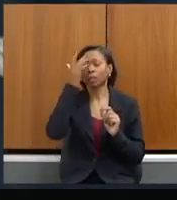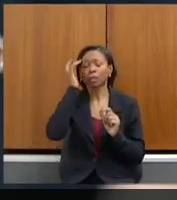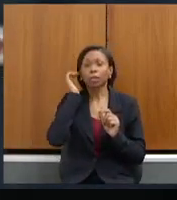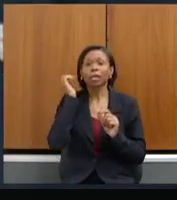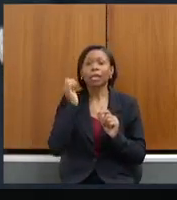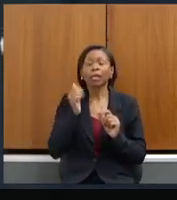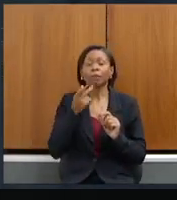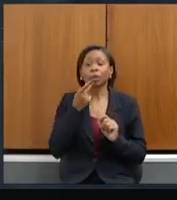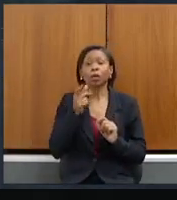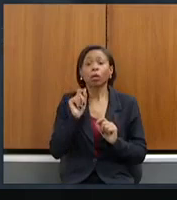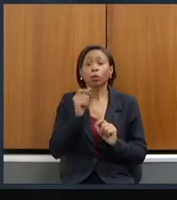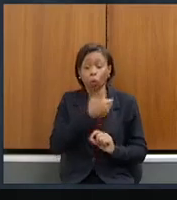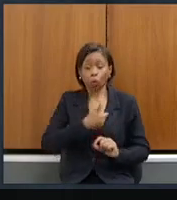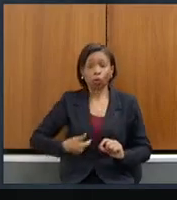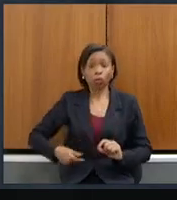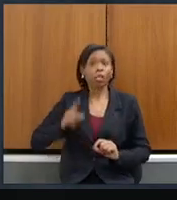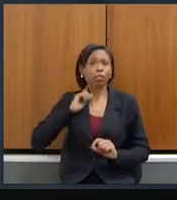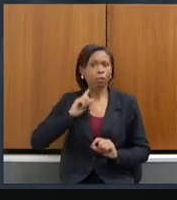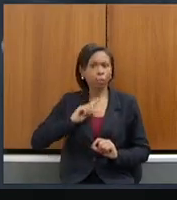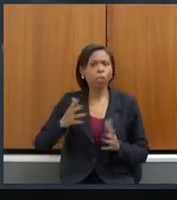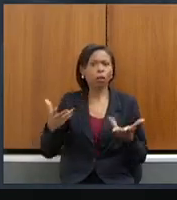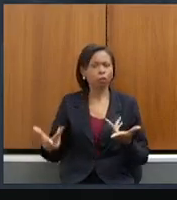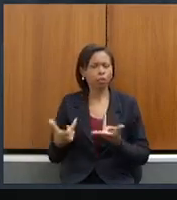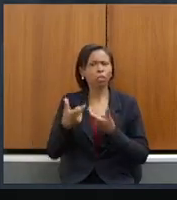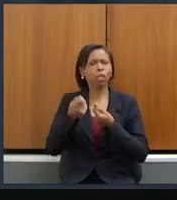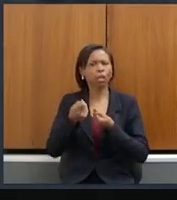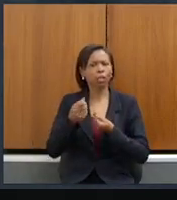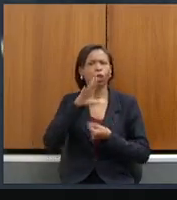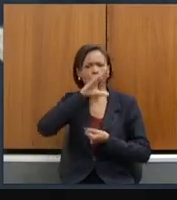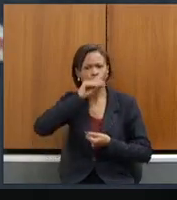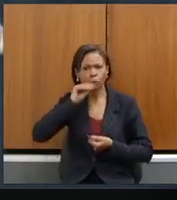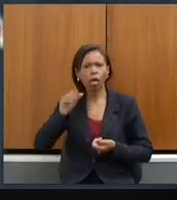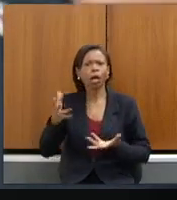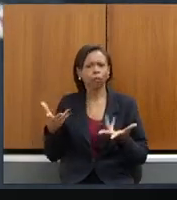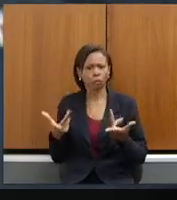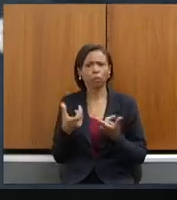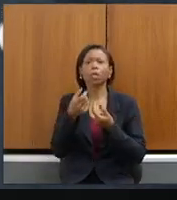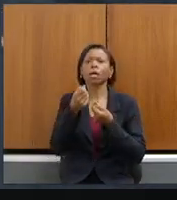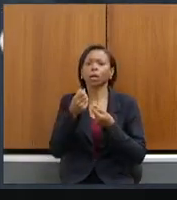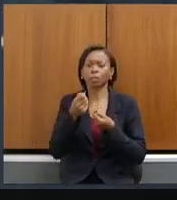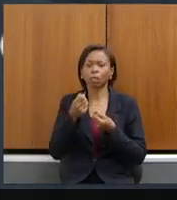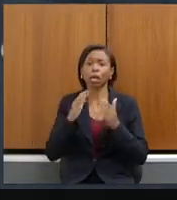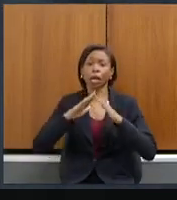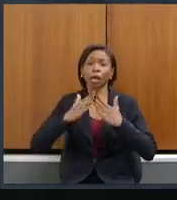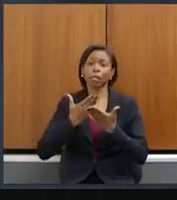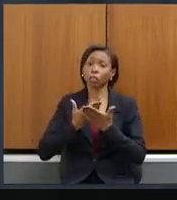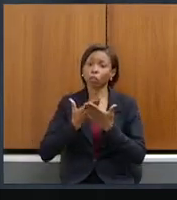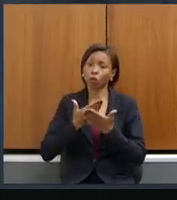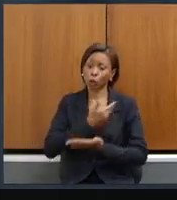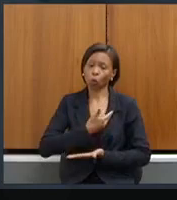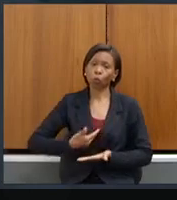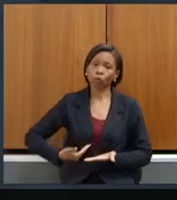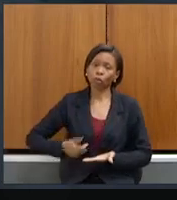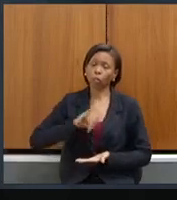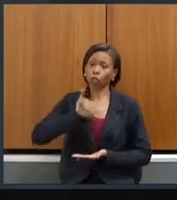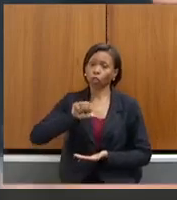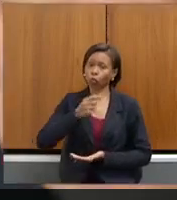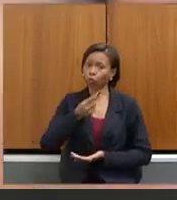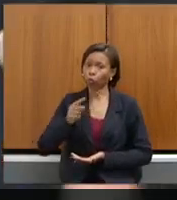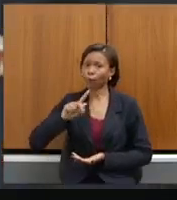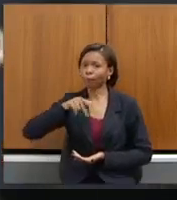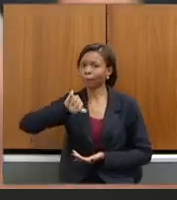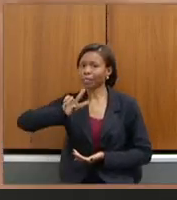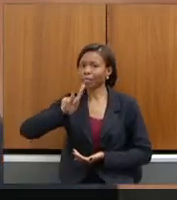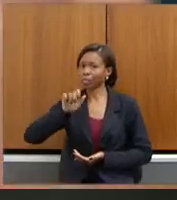o governo dele tem esse ciência através de seus servidores através da escola de governo João Pinheiro